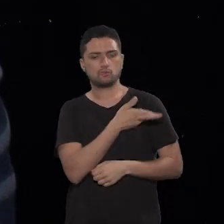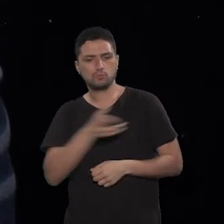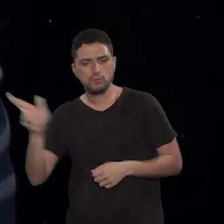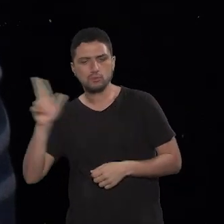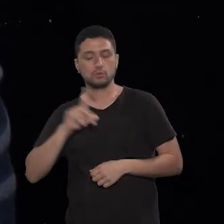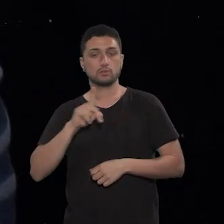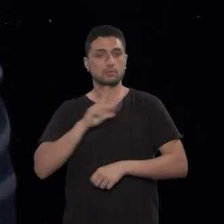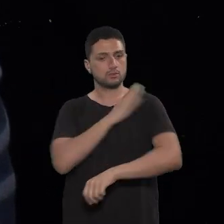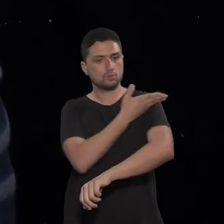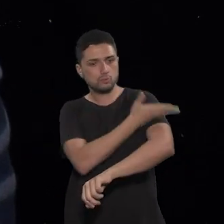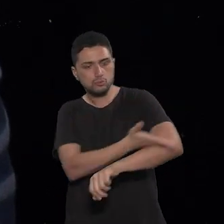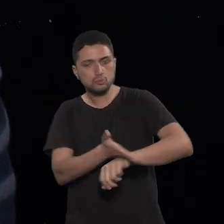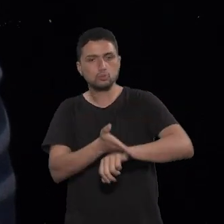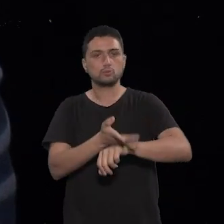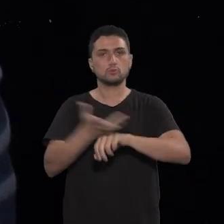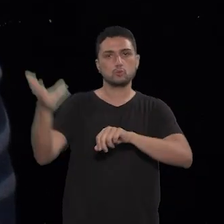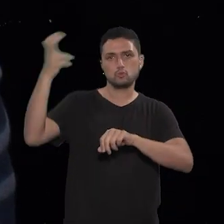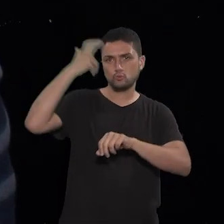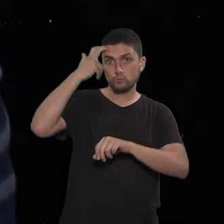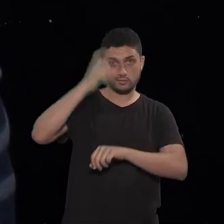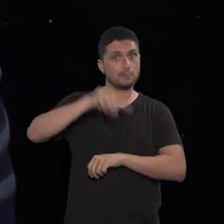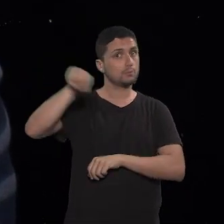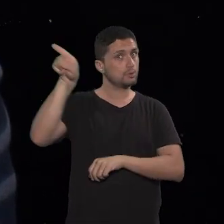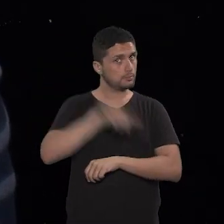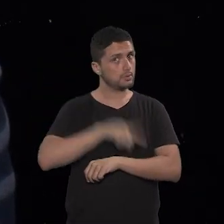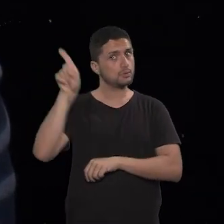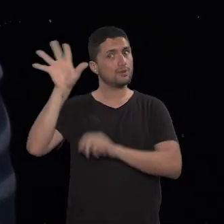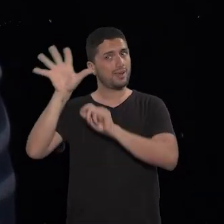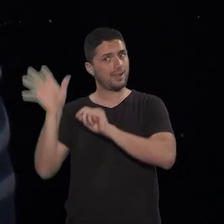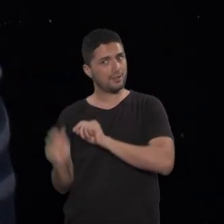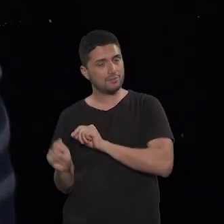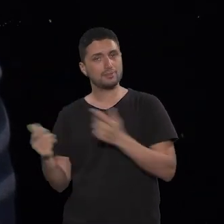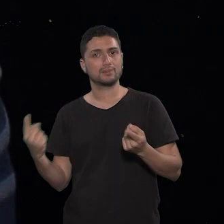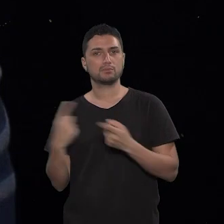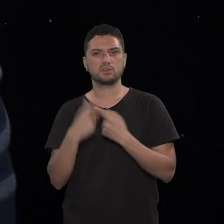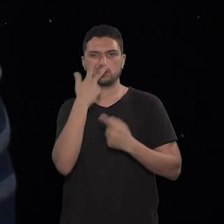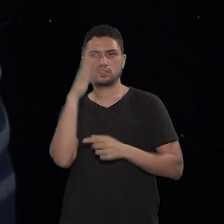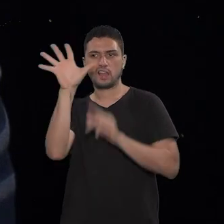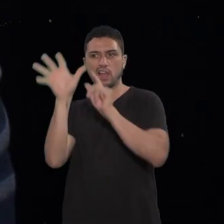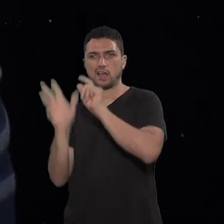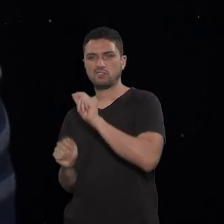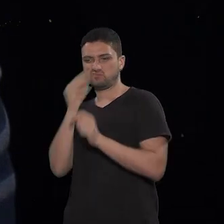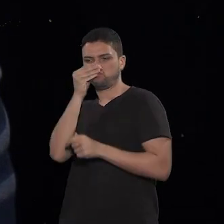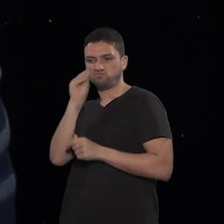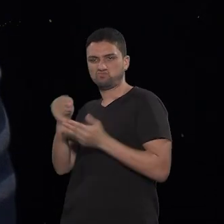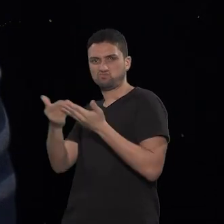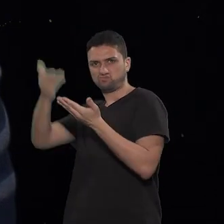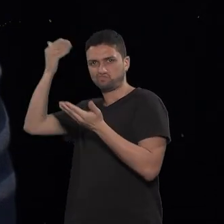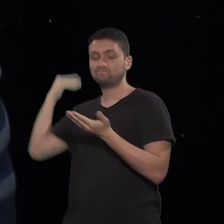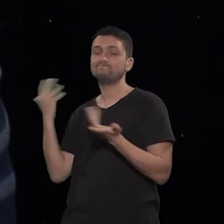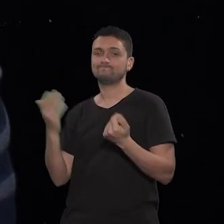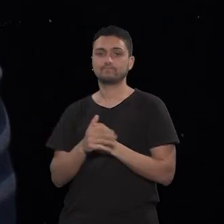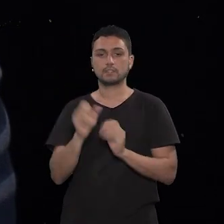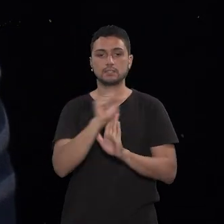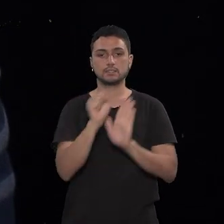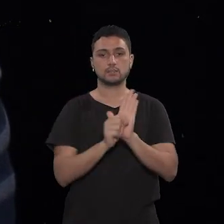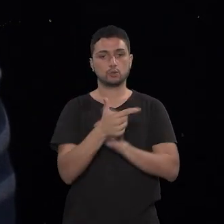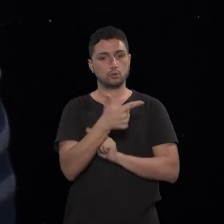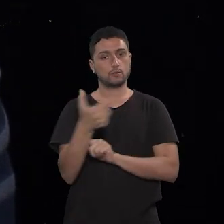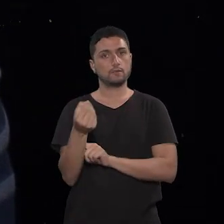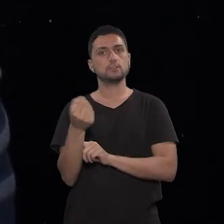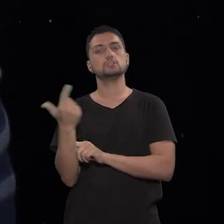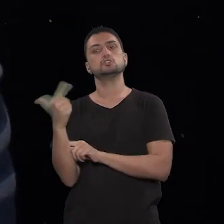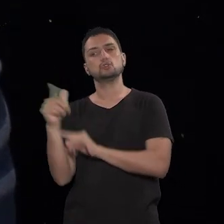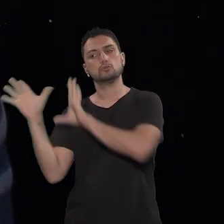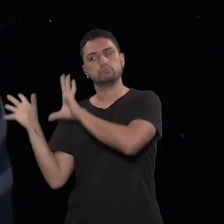manifestações rituais e os costumes africanos eram proibidos, vistos como retratos de uma cultura atrasada. Somente a partir do